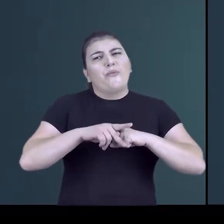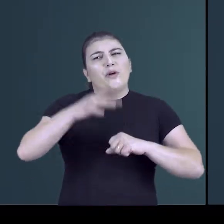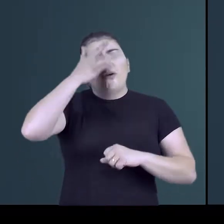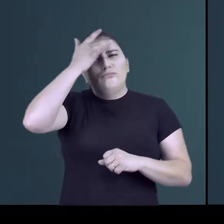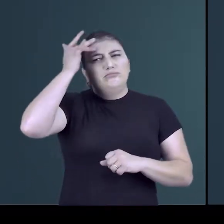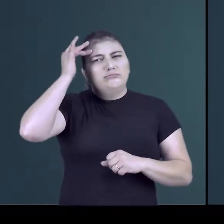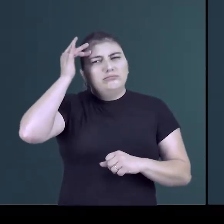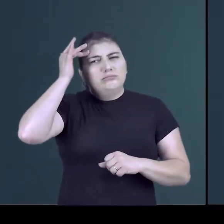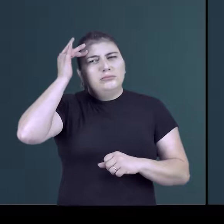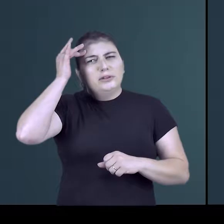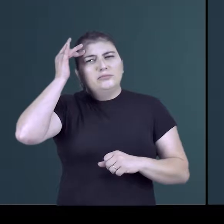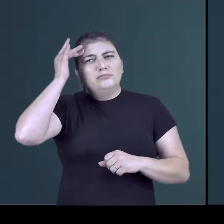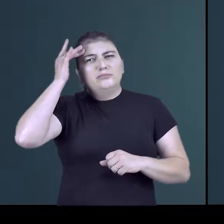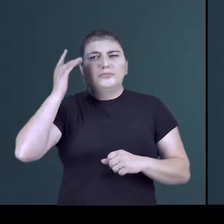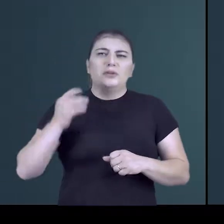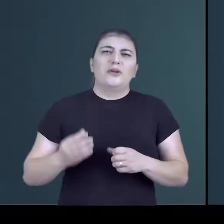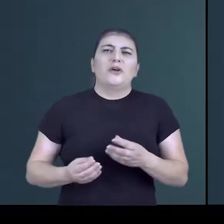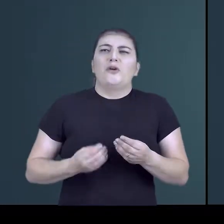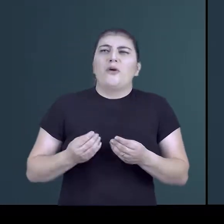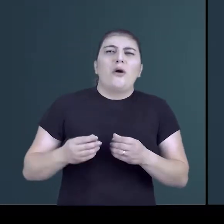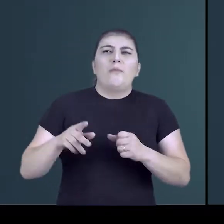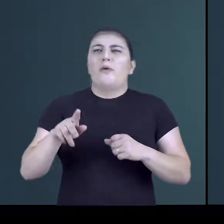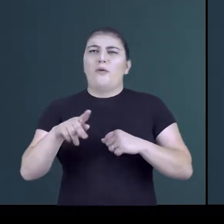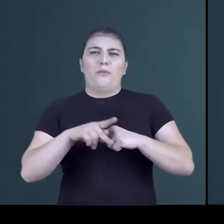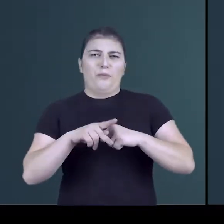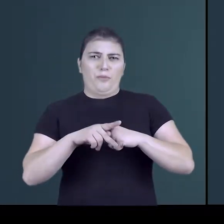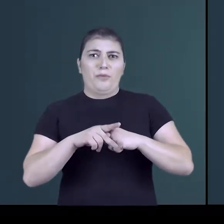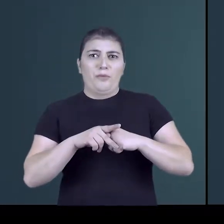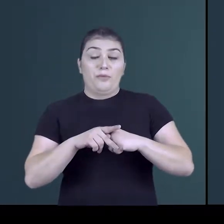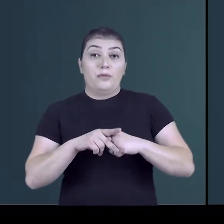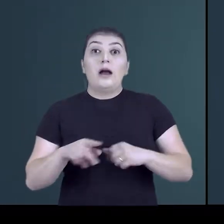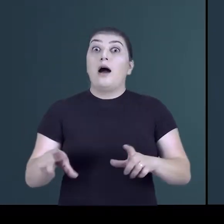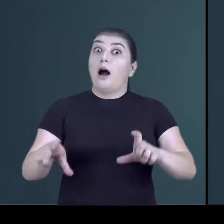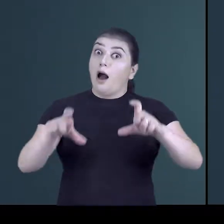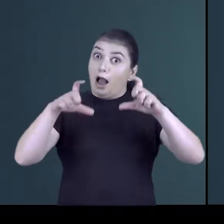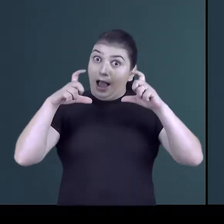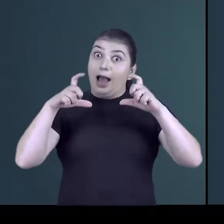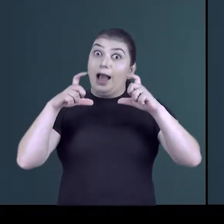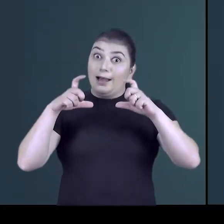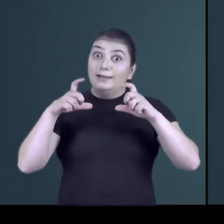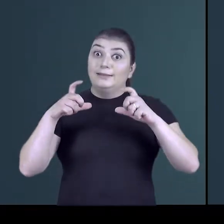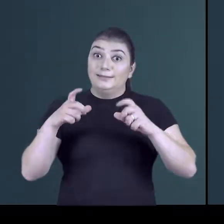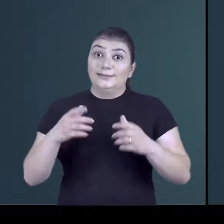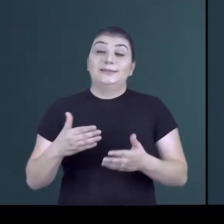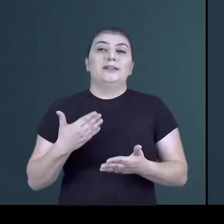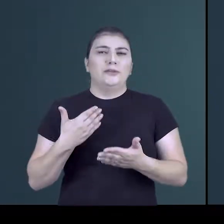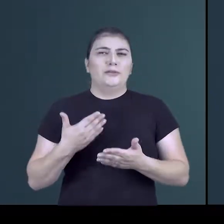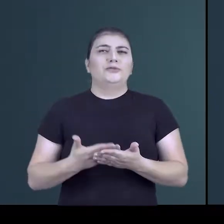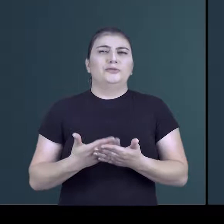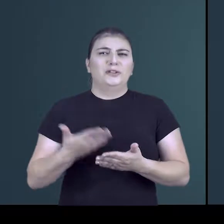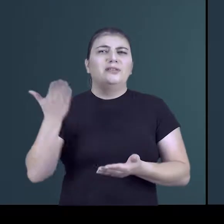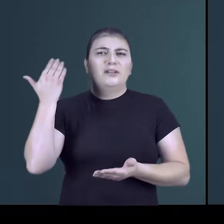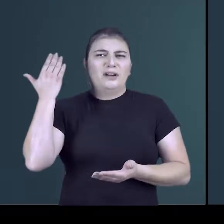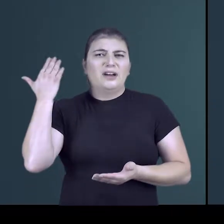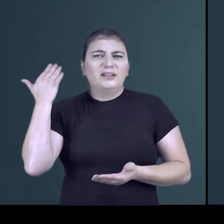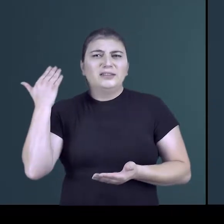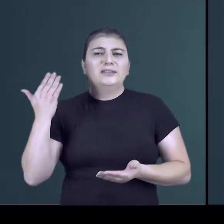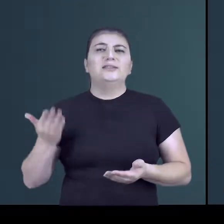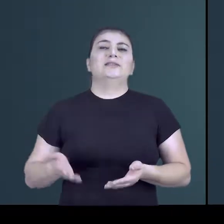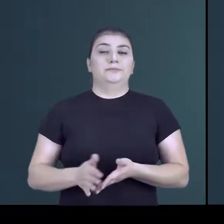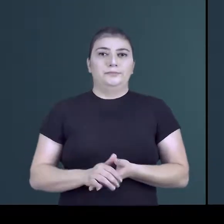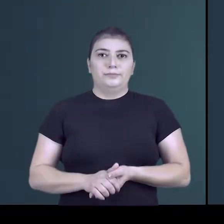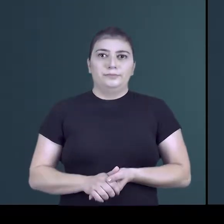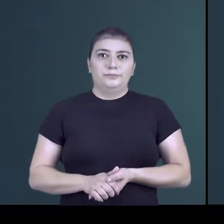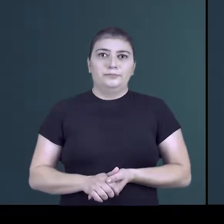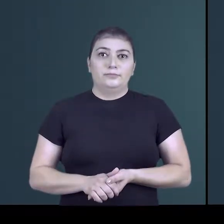pronomes pessoais ou colocação pronominal, chamamos a atenção e resgatamos o que está presente na